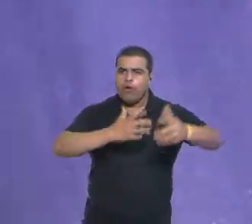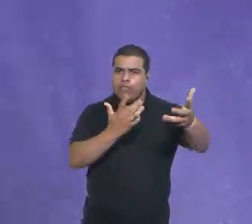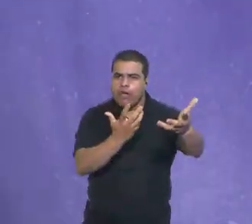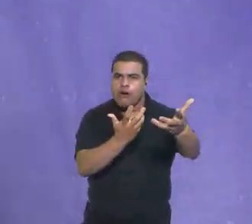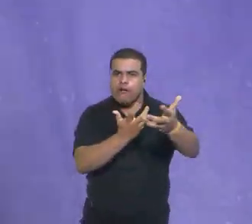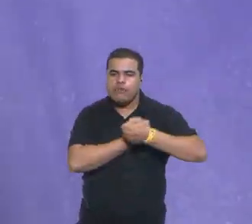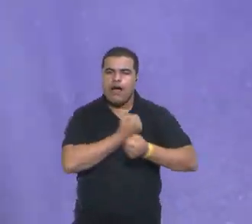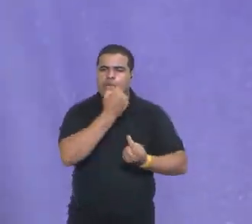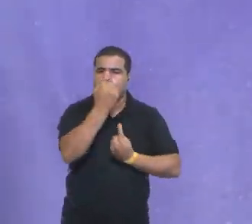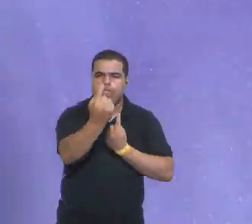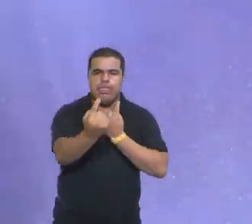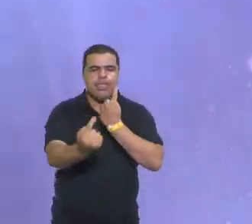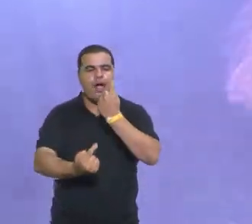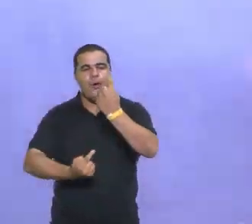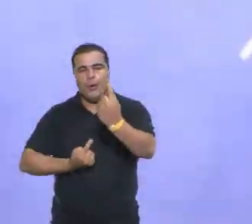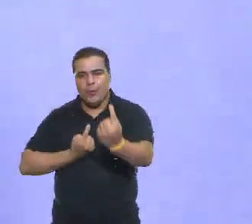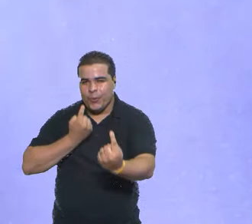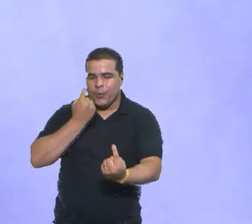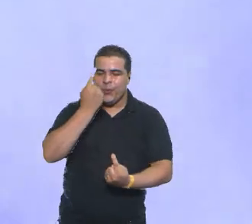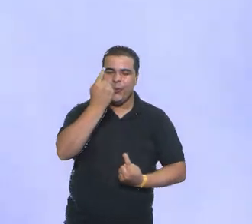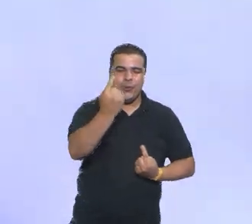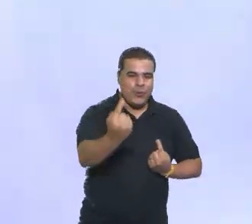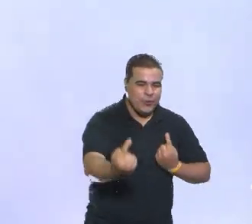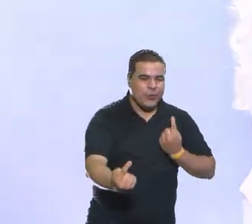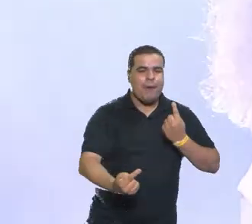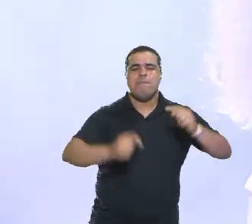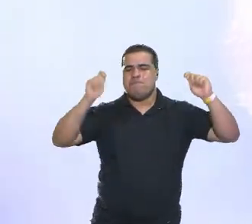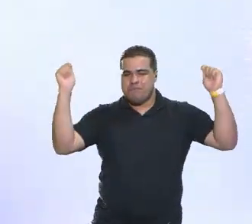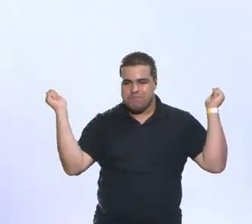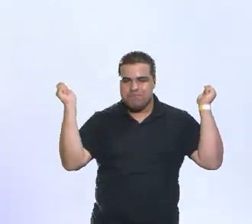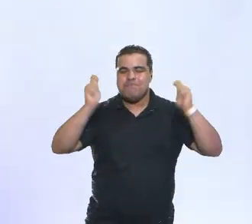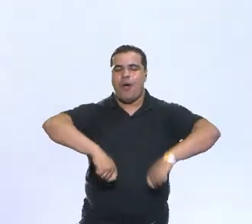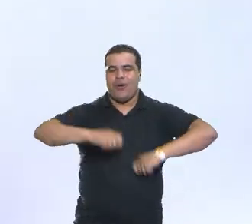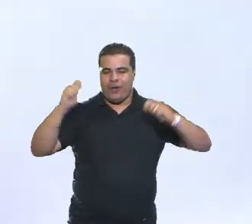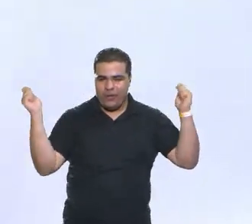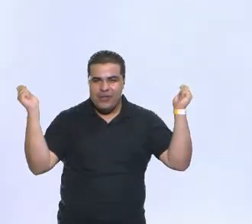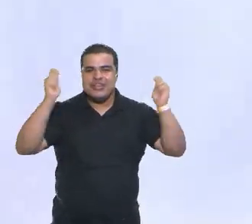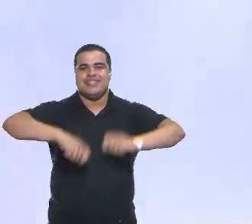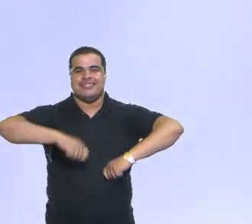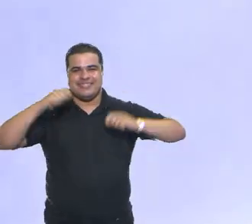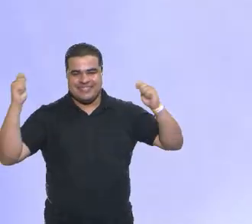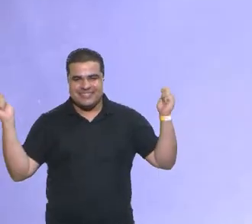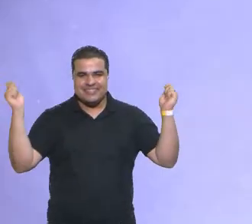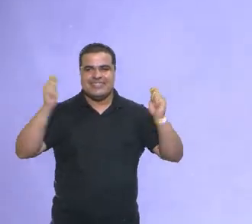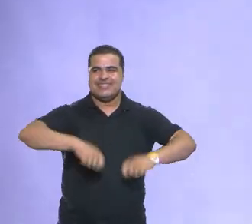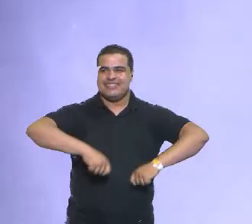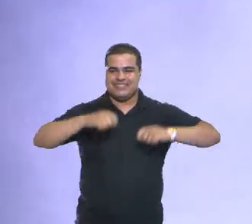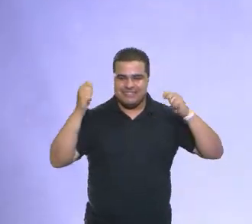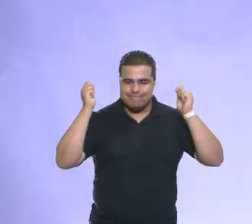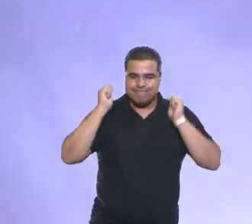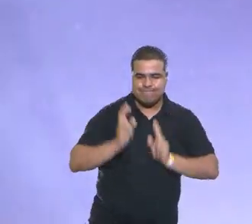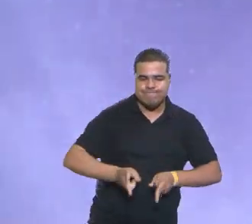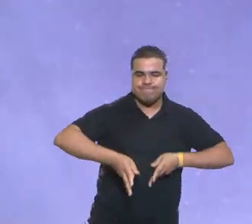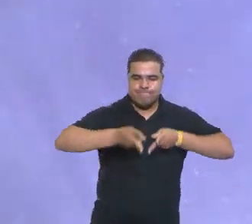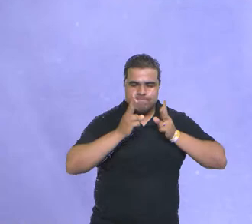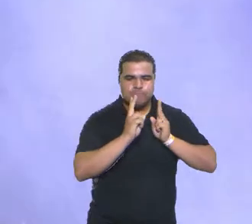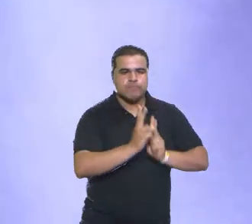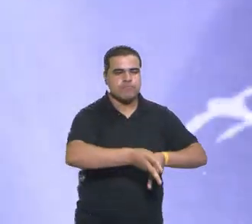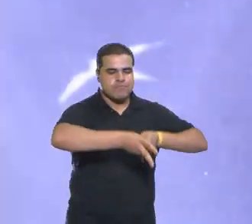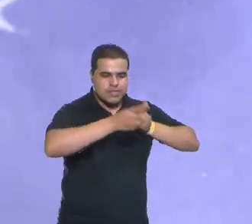e tem poder para salvar quem poderá salvar